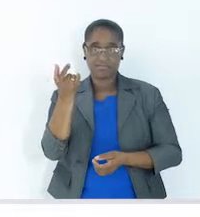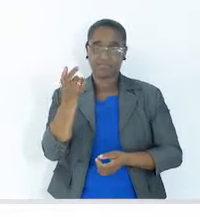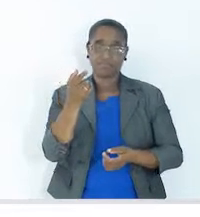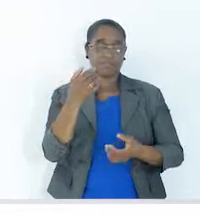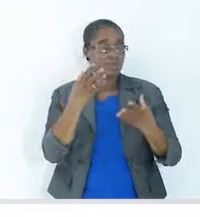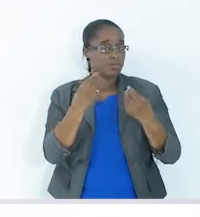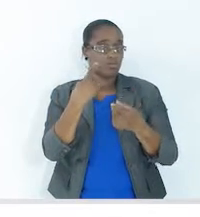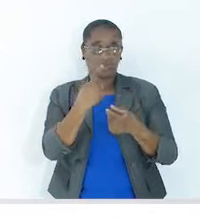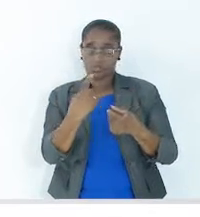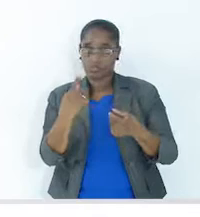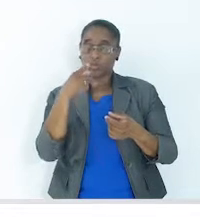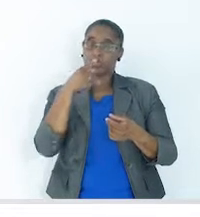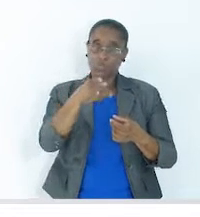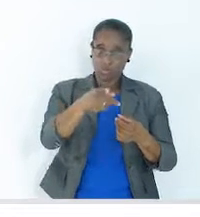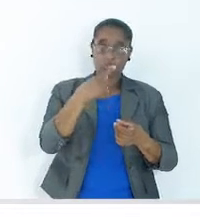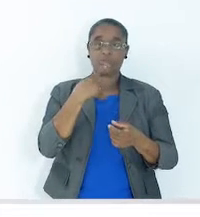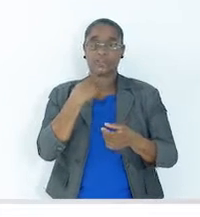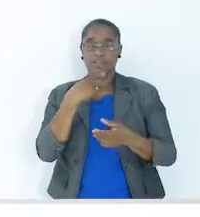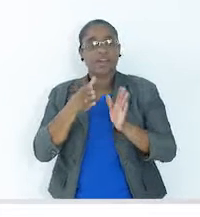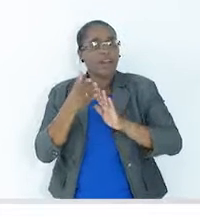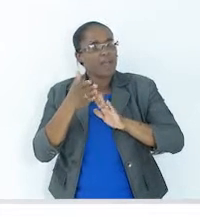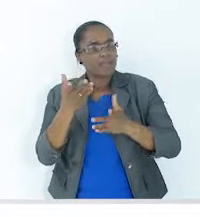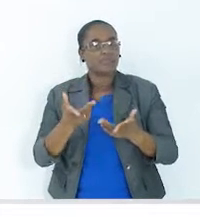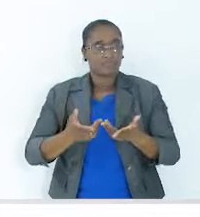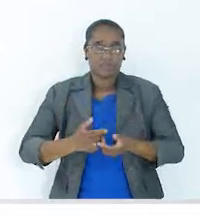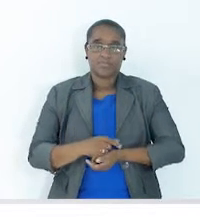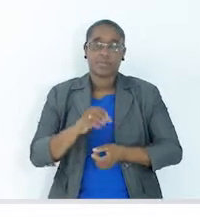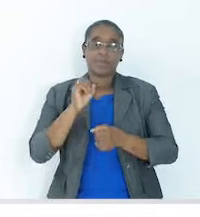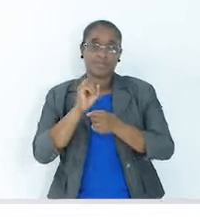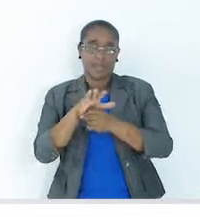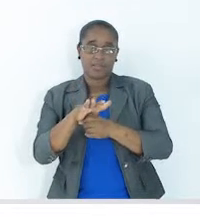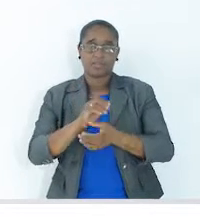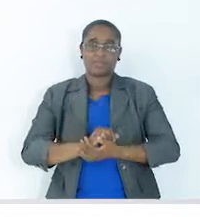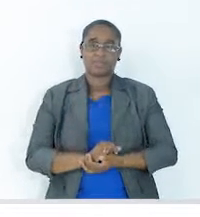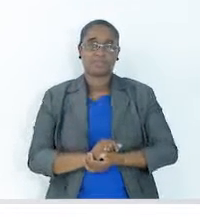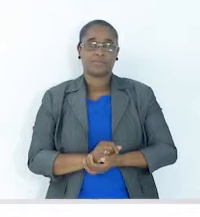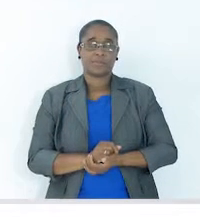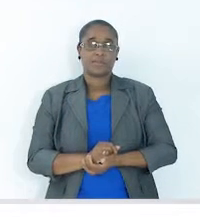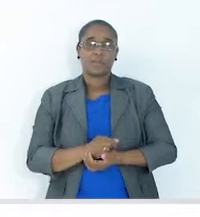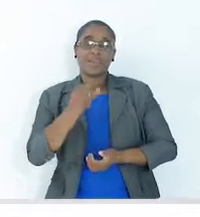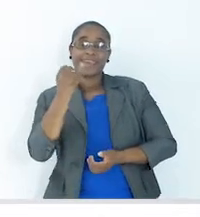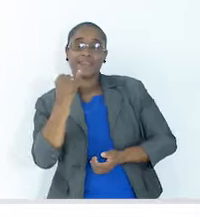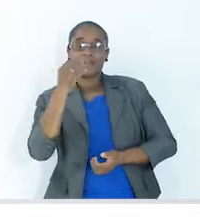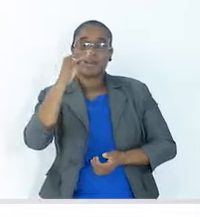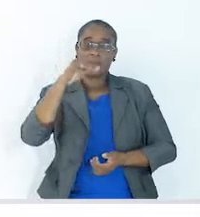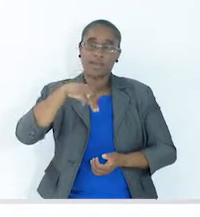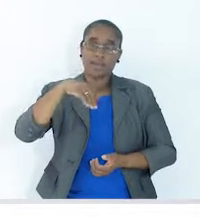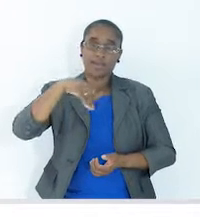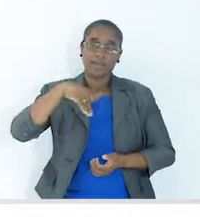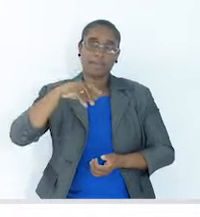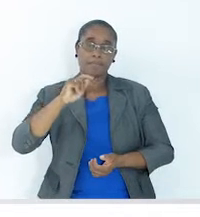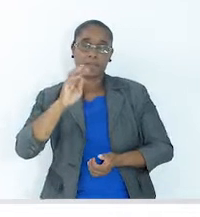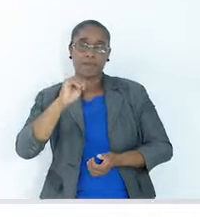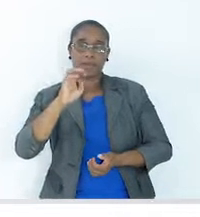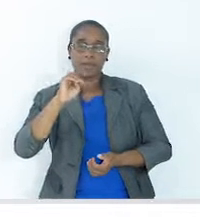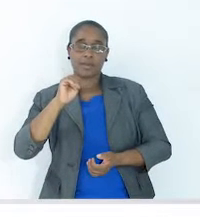tão único, que tu vais entender rapidamente a mensagem. É impessoal. Aqui não